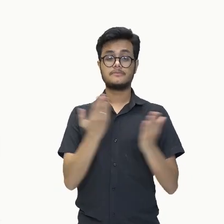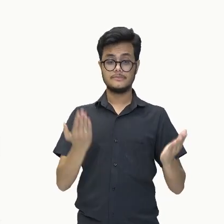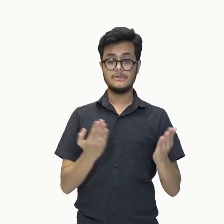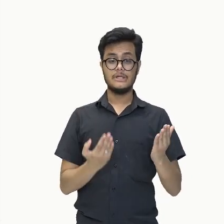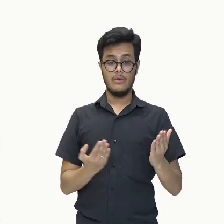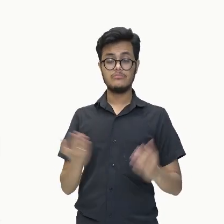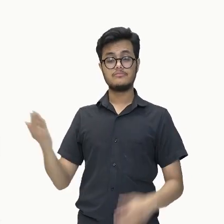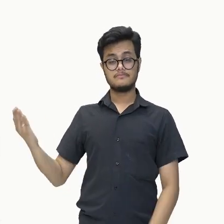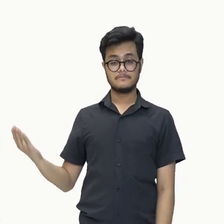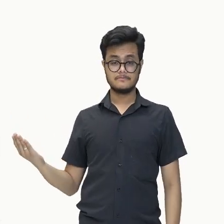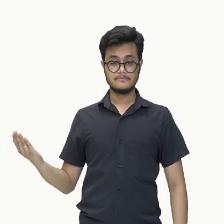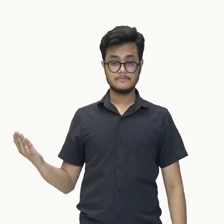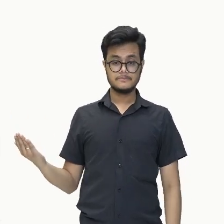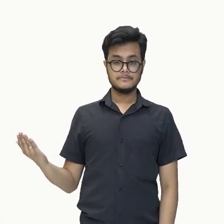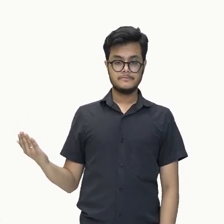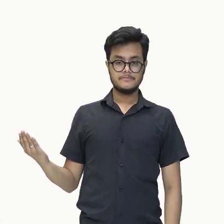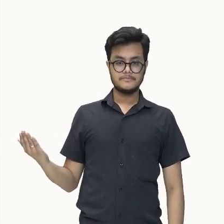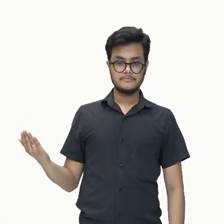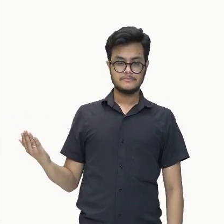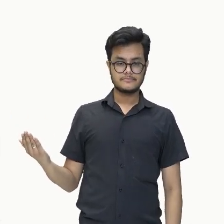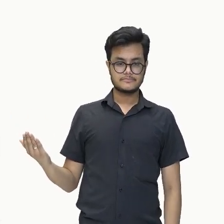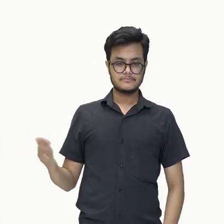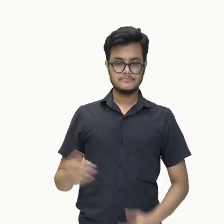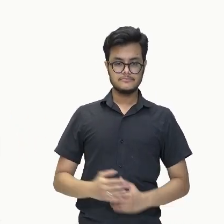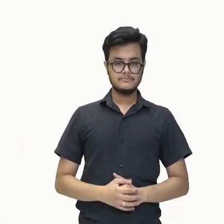mais 3,1%,